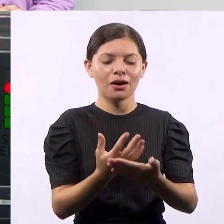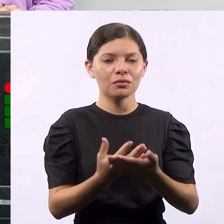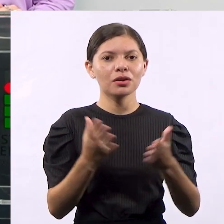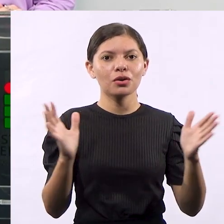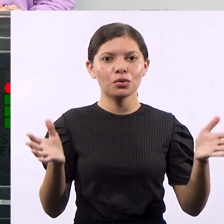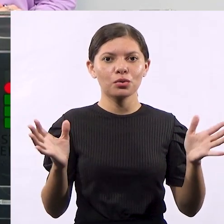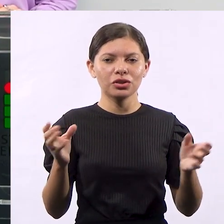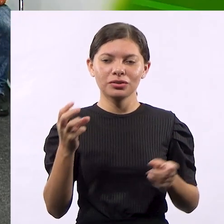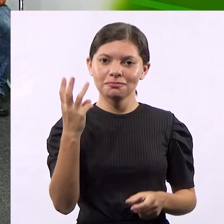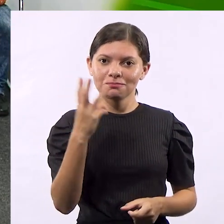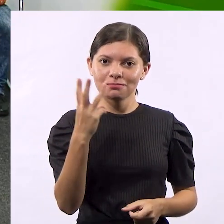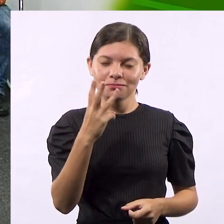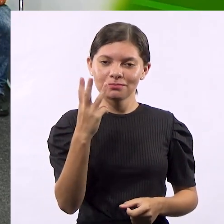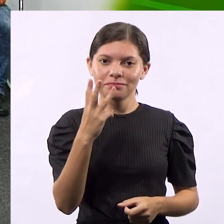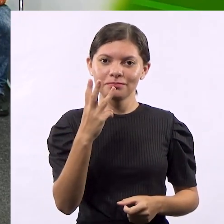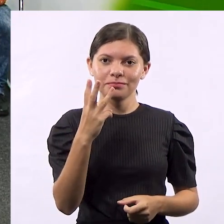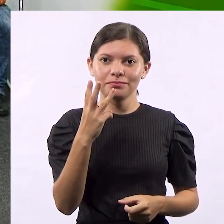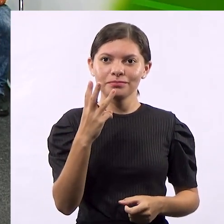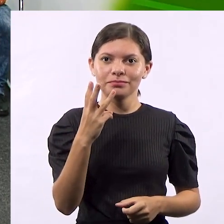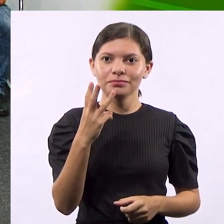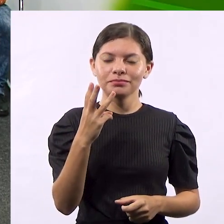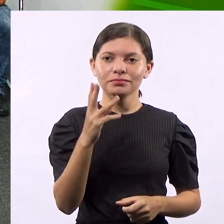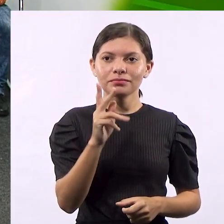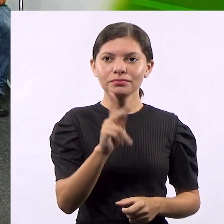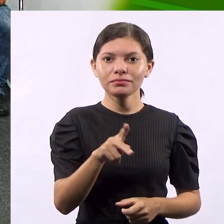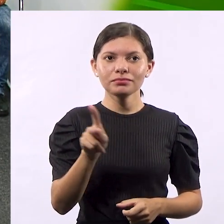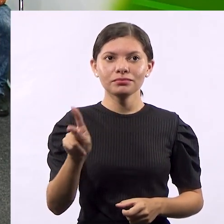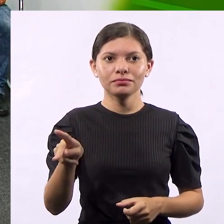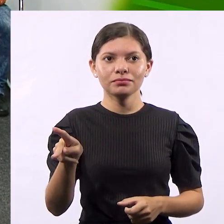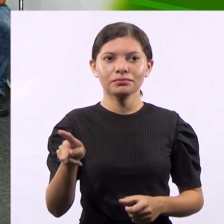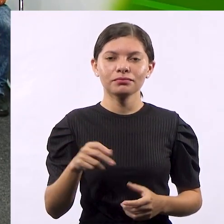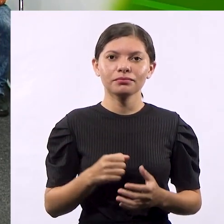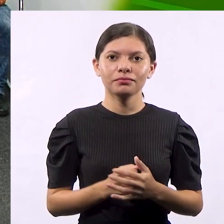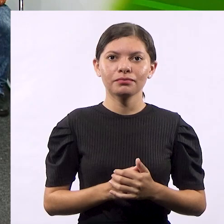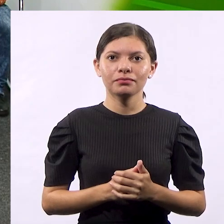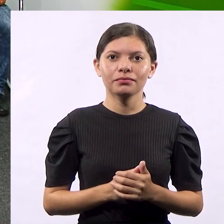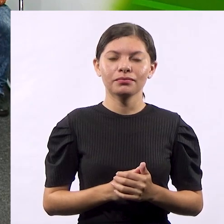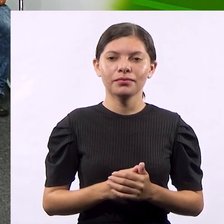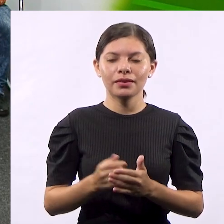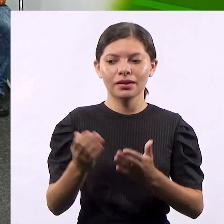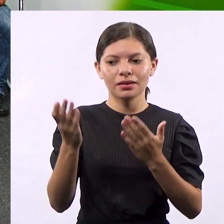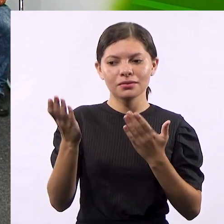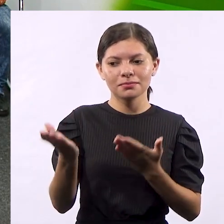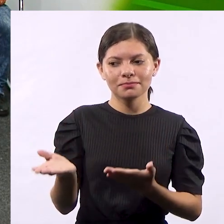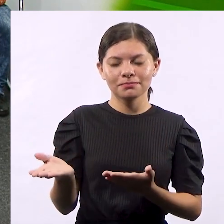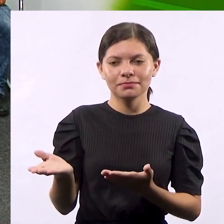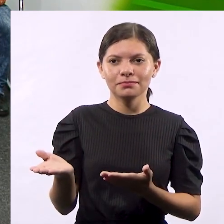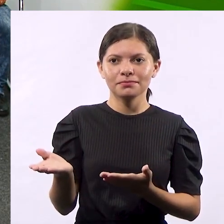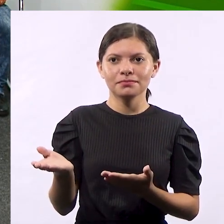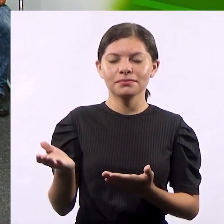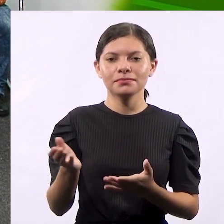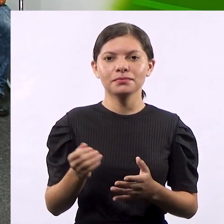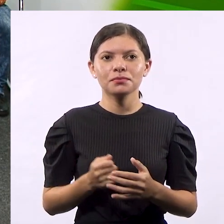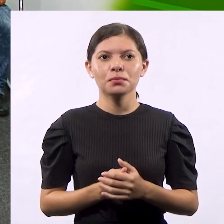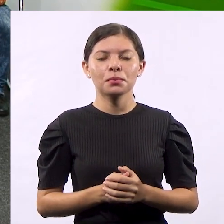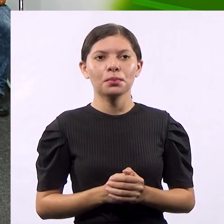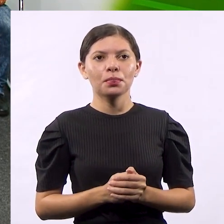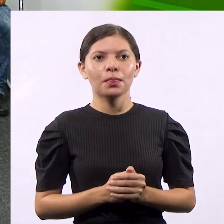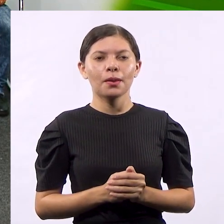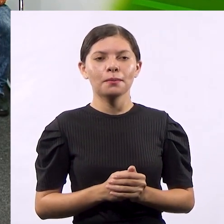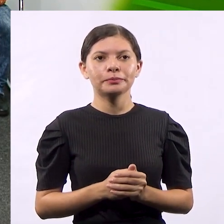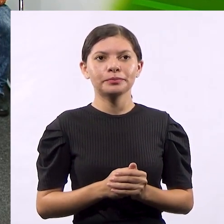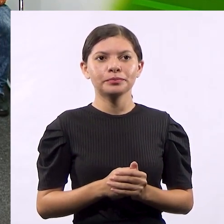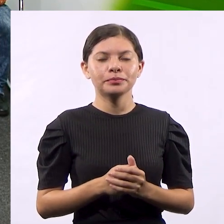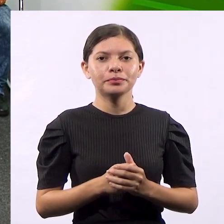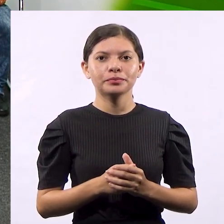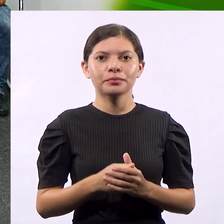A professora doutora Rosa Martins, a professora mestra Cleonete Aguiar e o professor